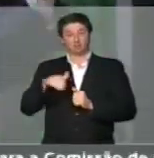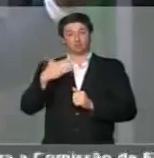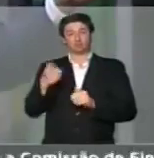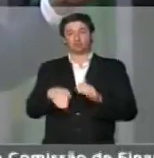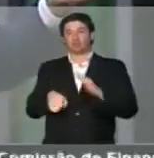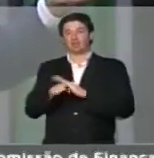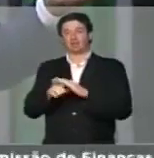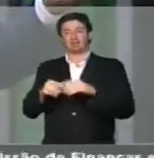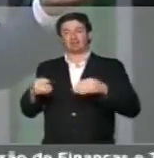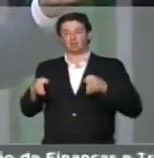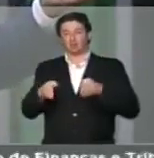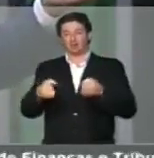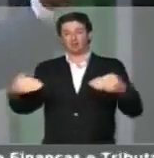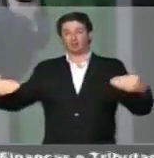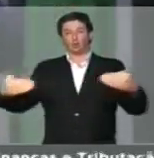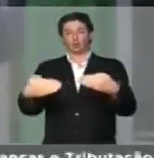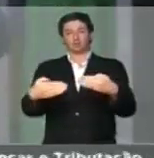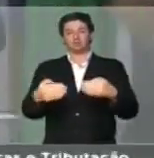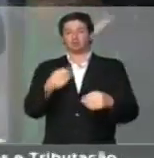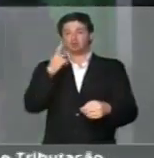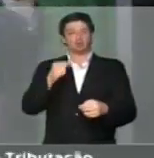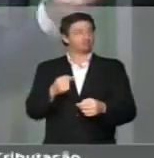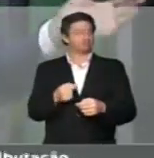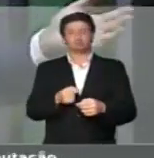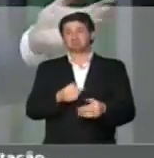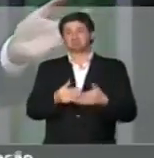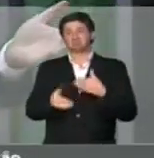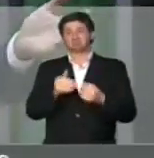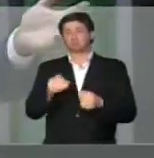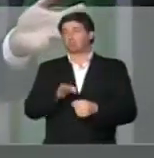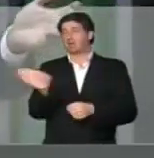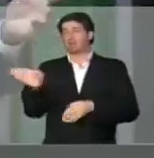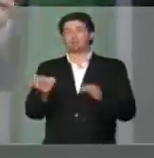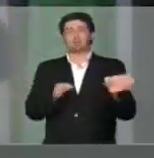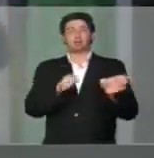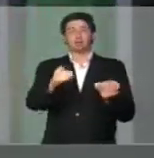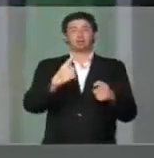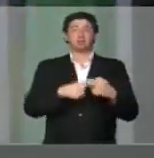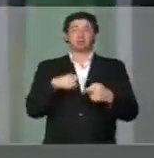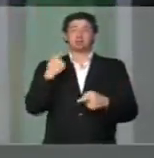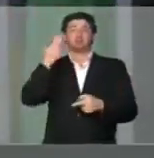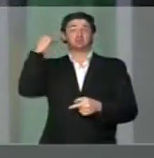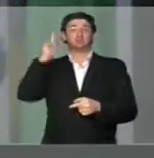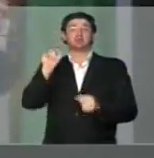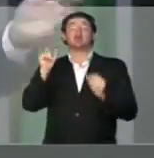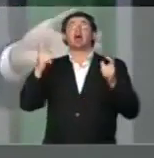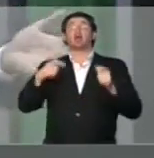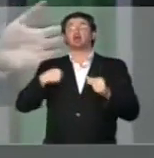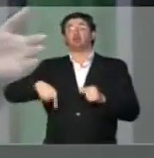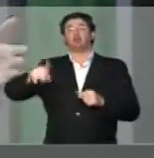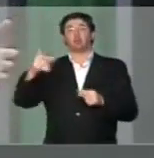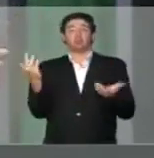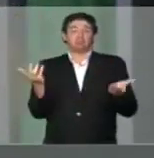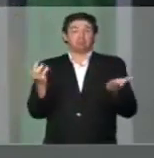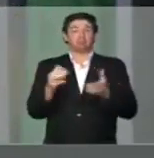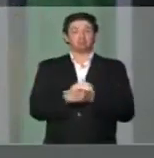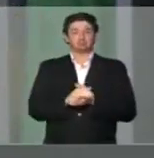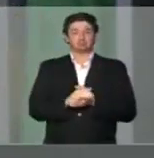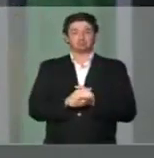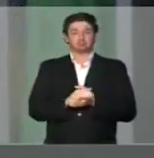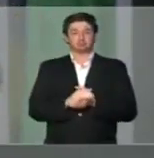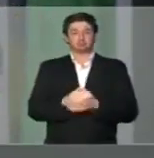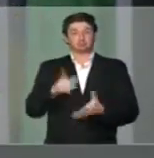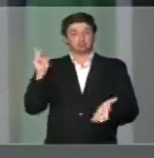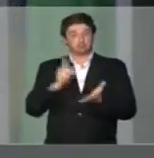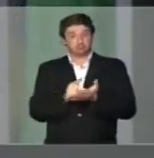na encruzilhada, falou: olha, qualquer caminho é bom, porque nós não sabemos onde queremos chegar. Na